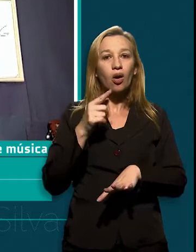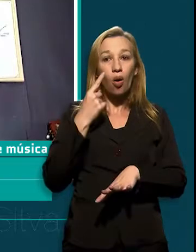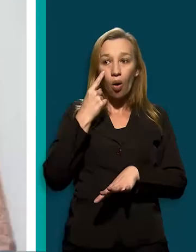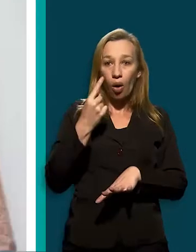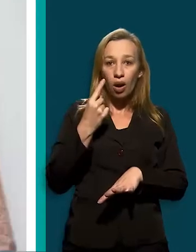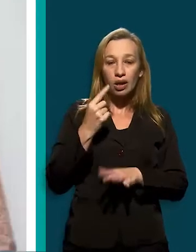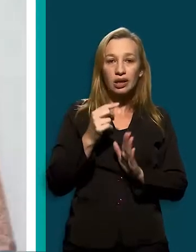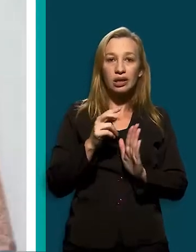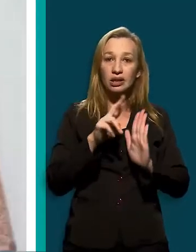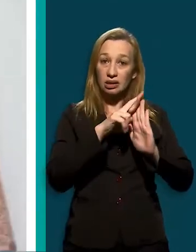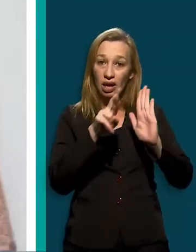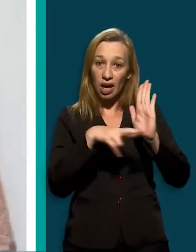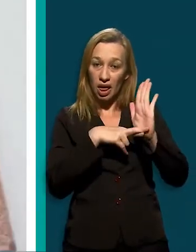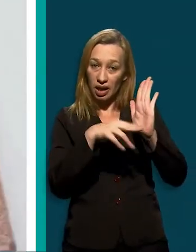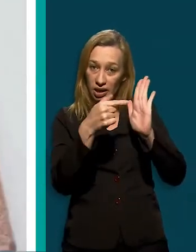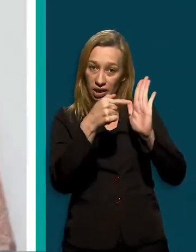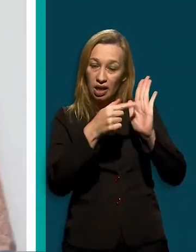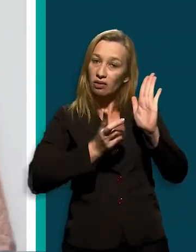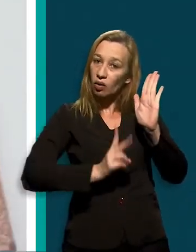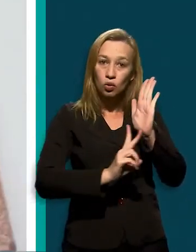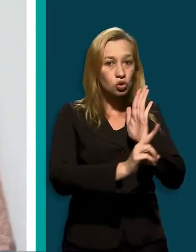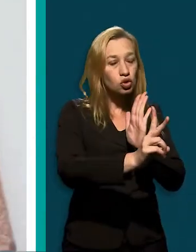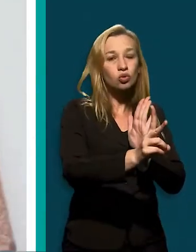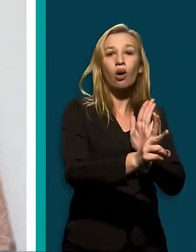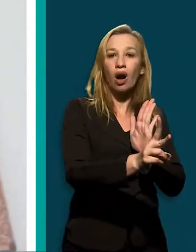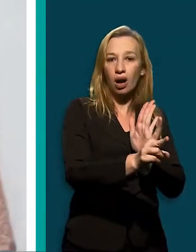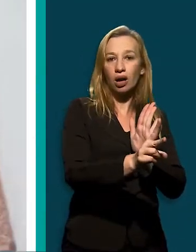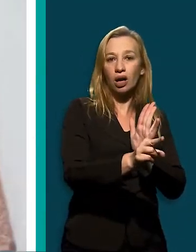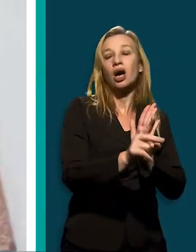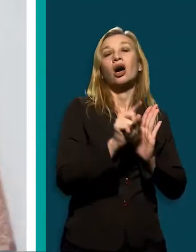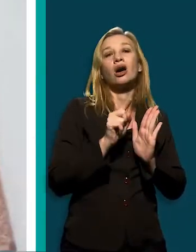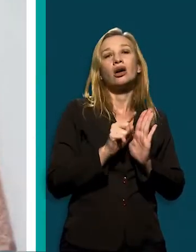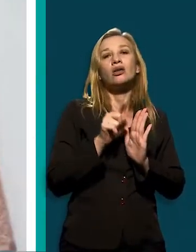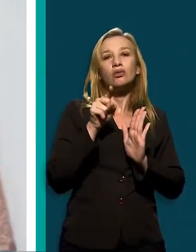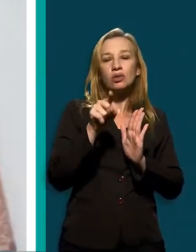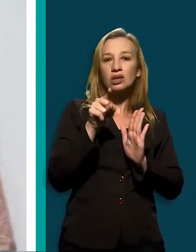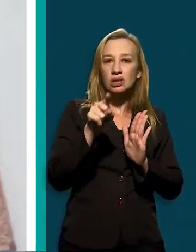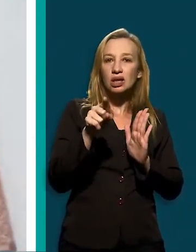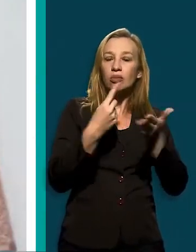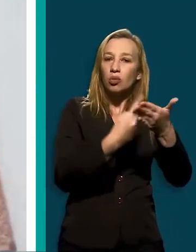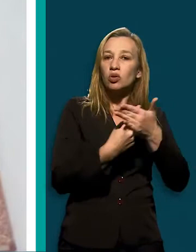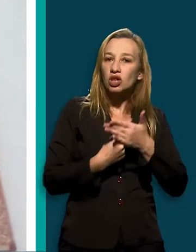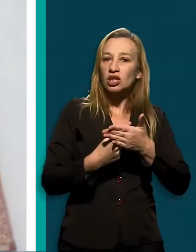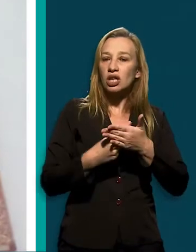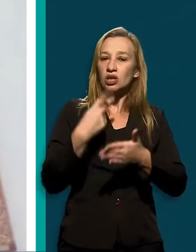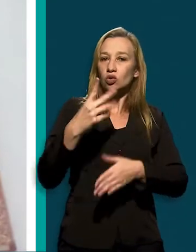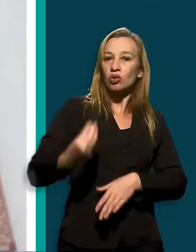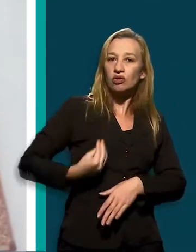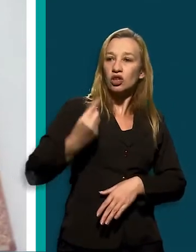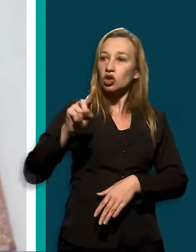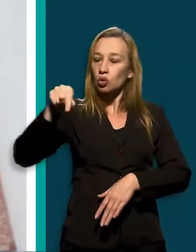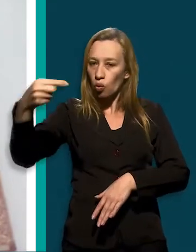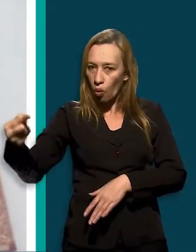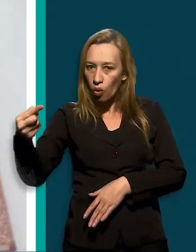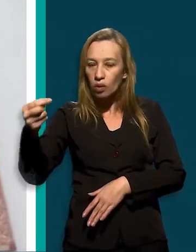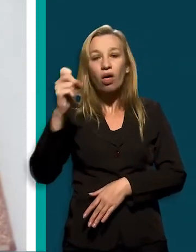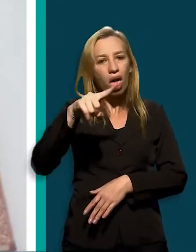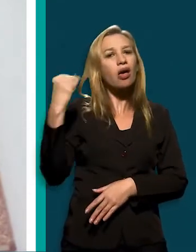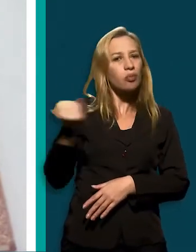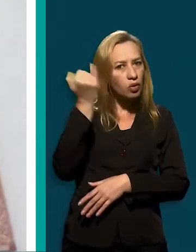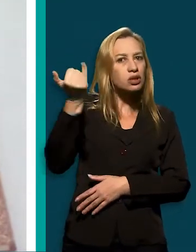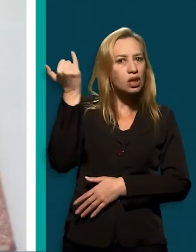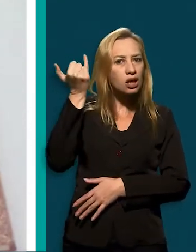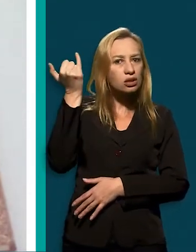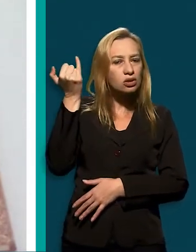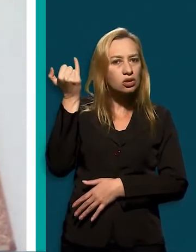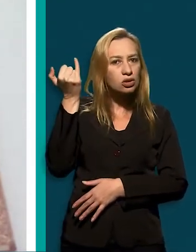olha, esse item vai ficar para a vida inteira, sabe? Você preservar a vida do outro se